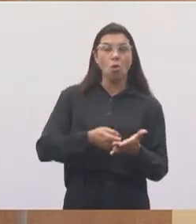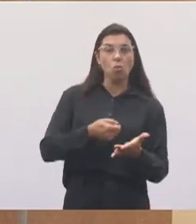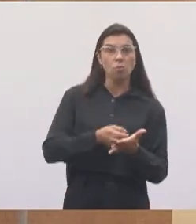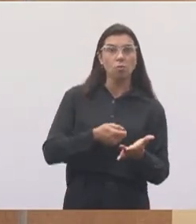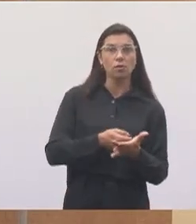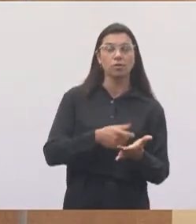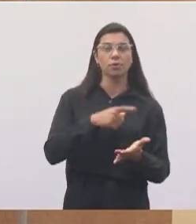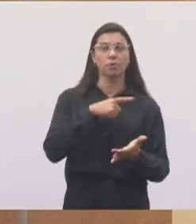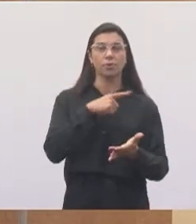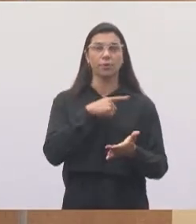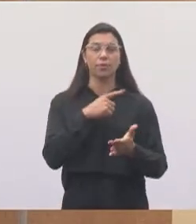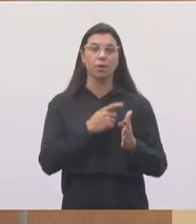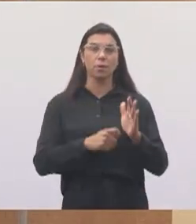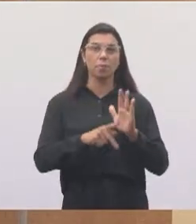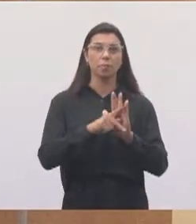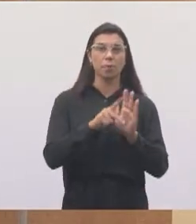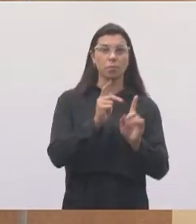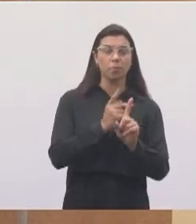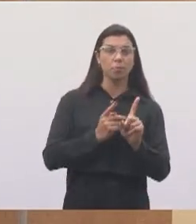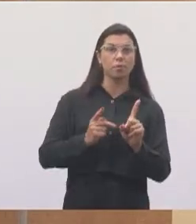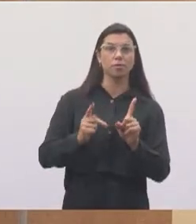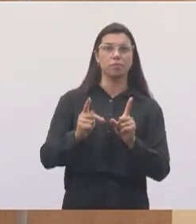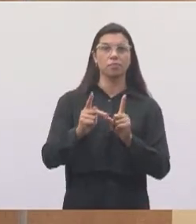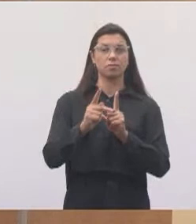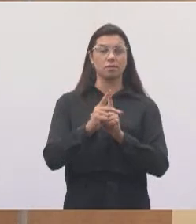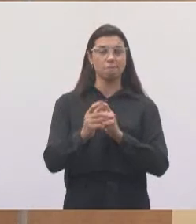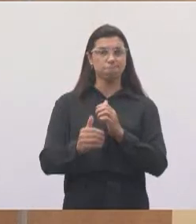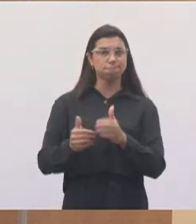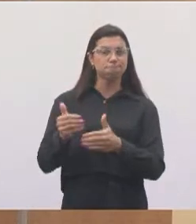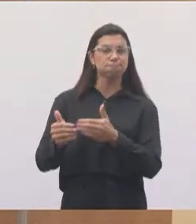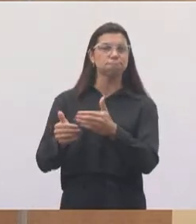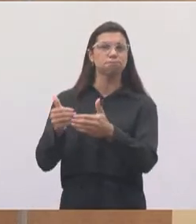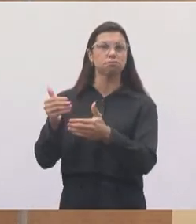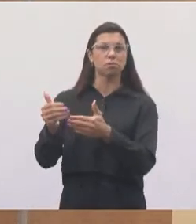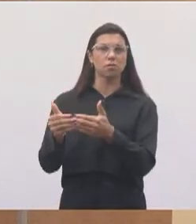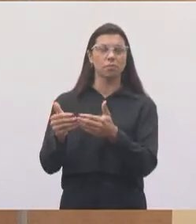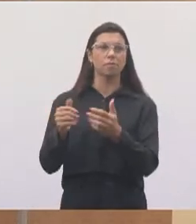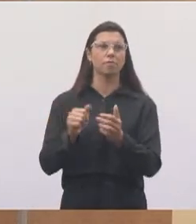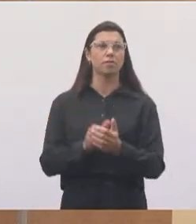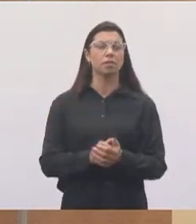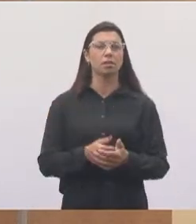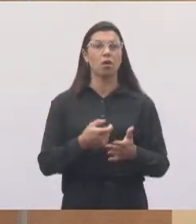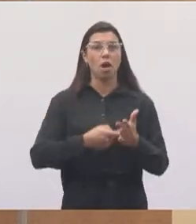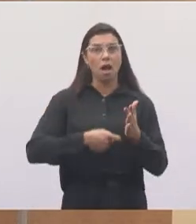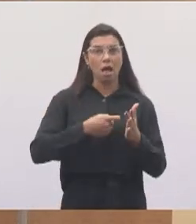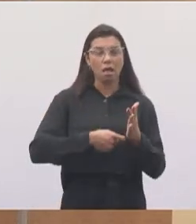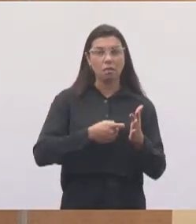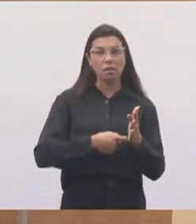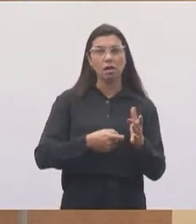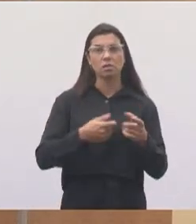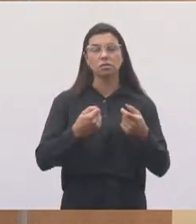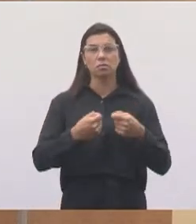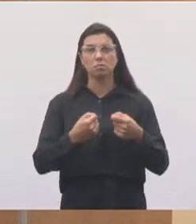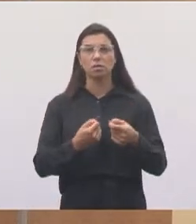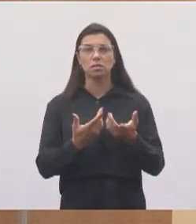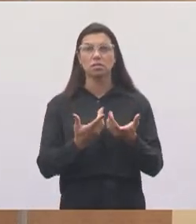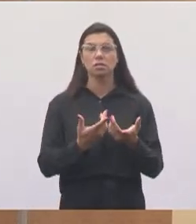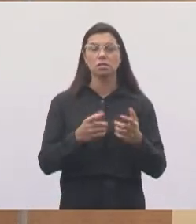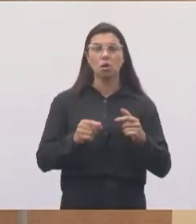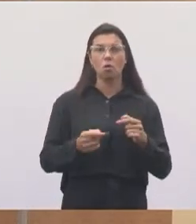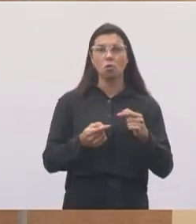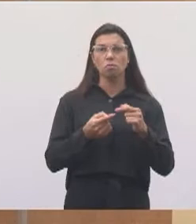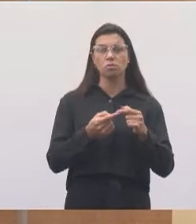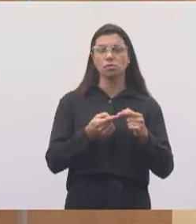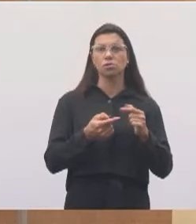do regime próprio de previdência no longo prazo. A avaliação atorial deve-se esclarecer, tem por